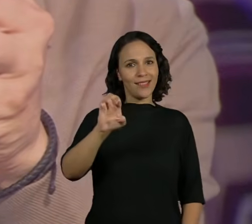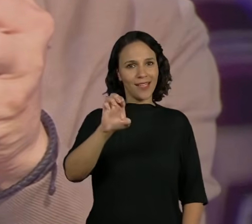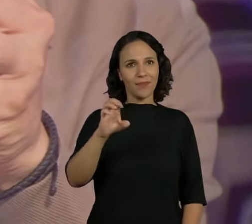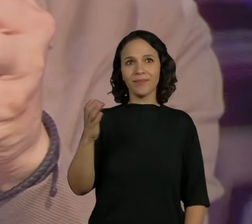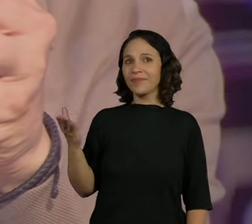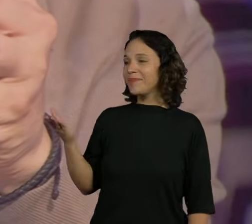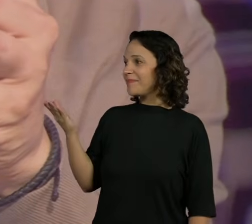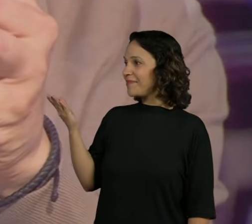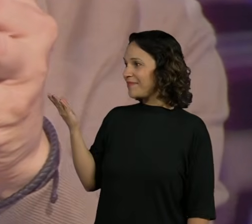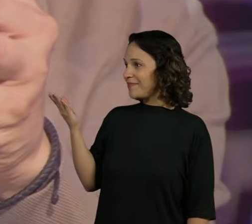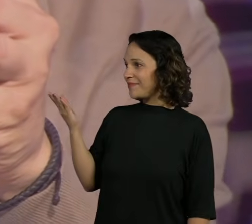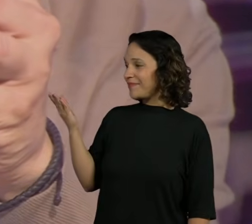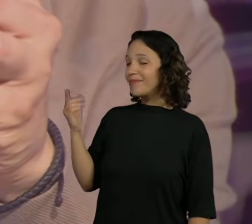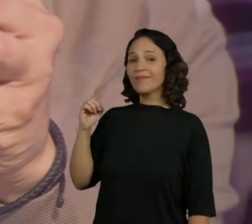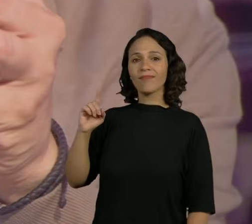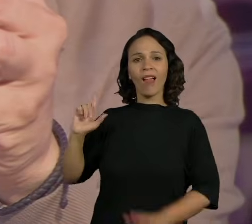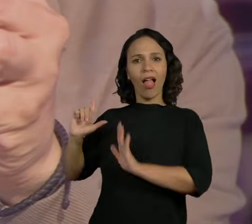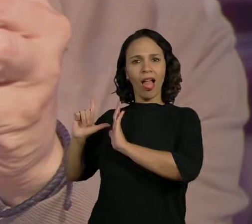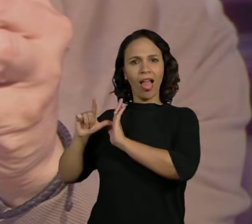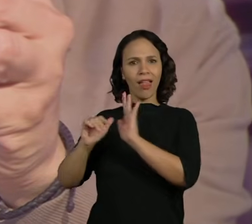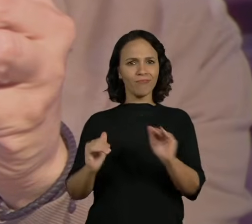A Elite do Atraso.